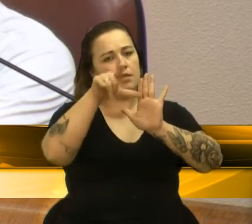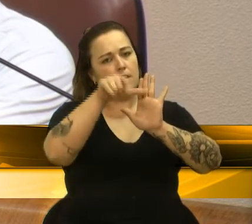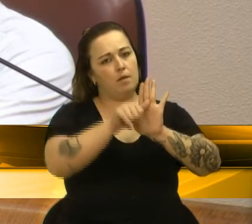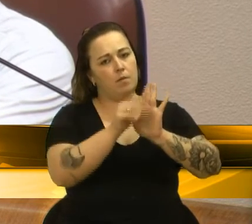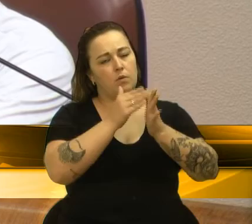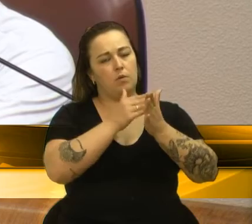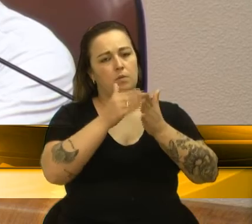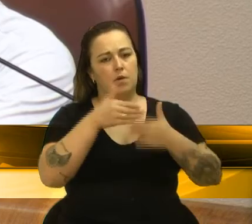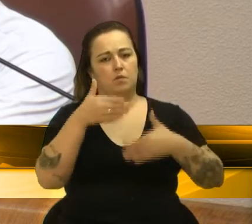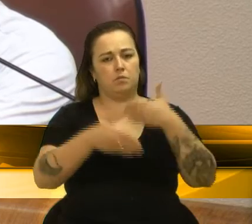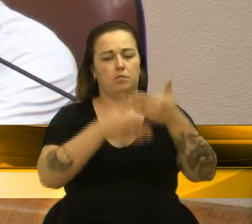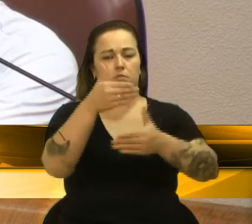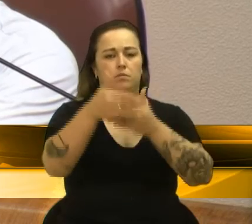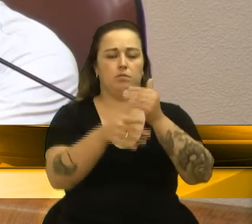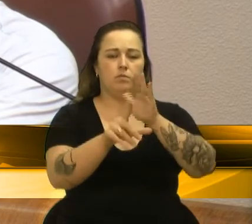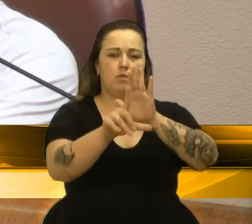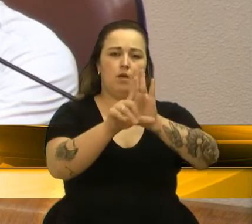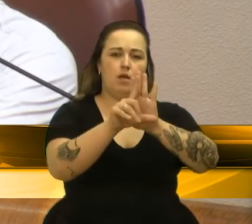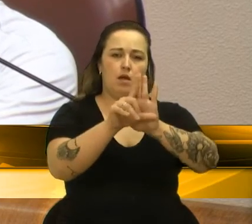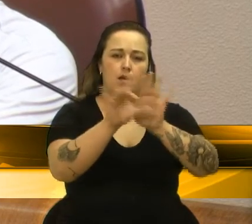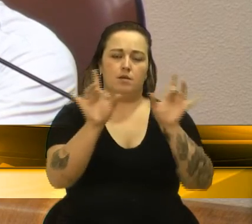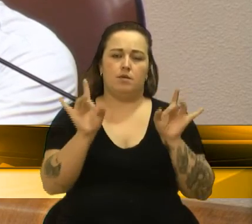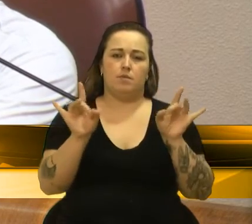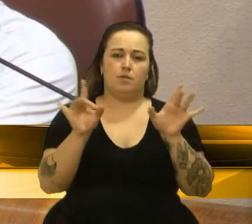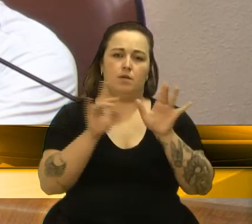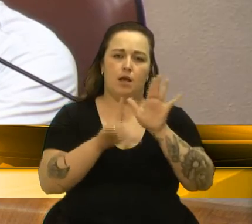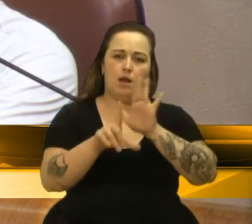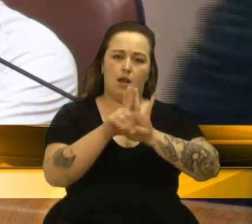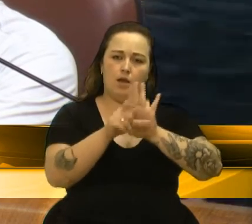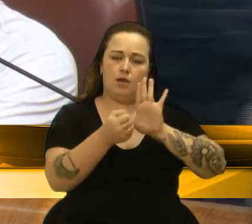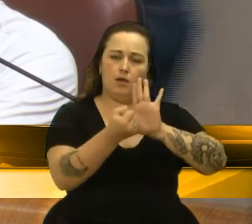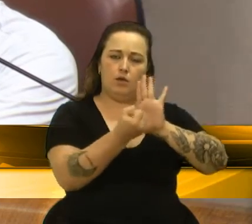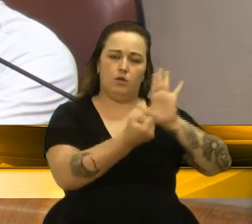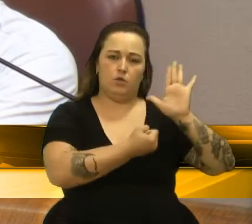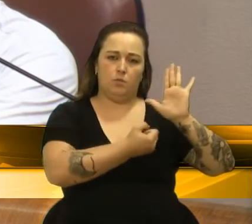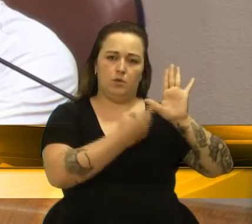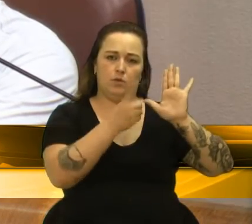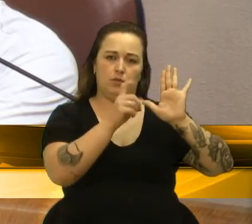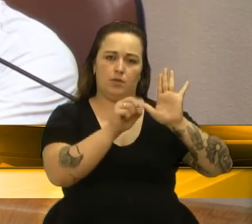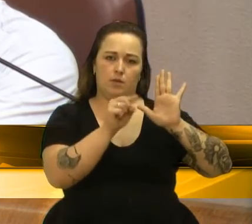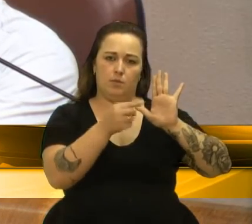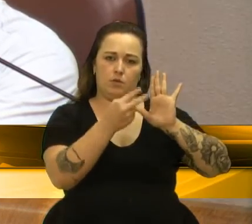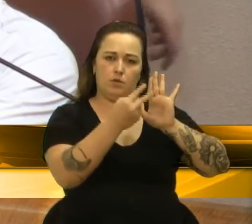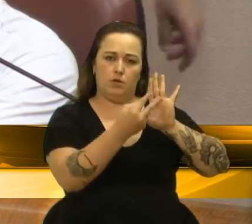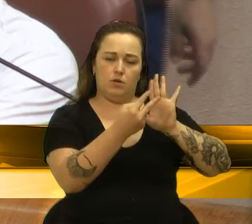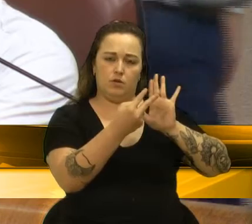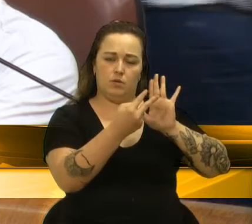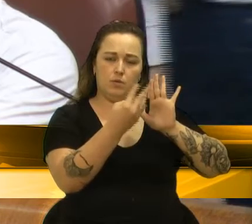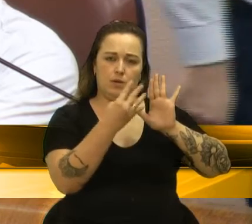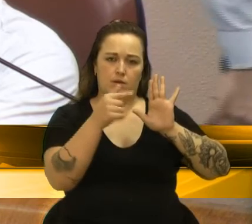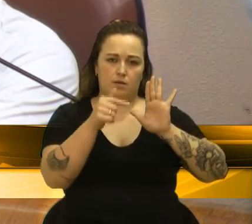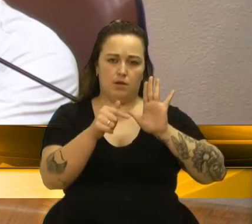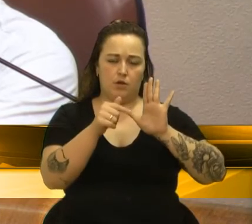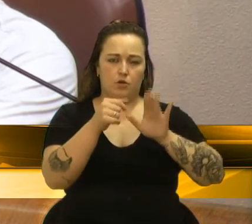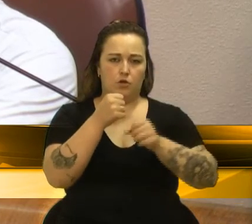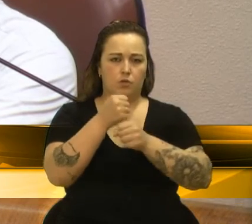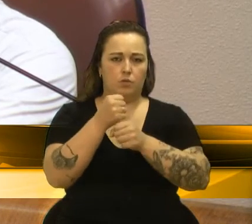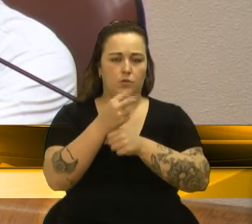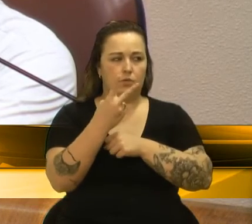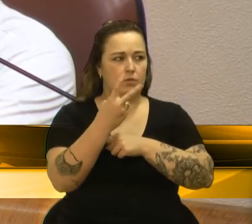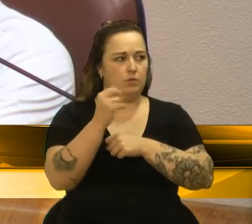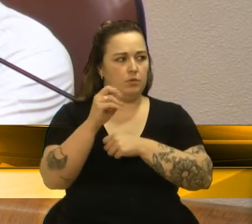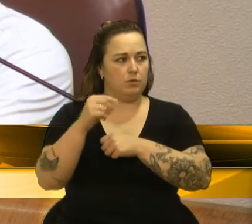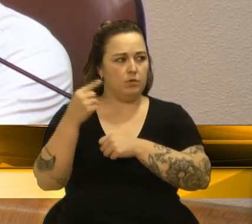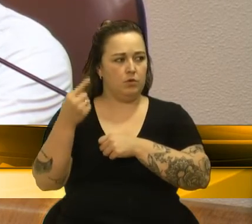legislação urbanística em vigor, em especial a Lei número 10.257 de 2001, Estatuto da Cidade,